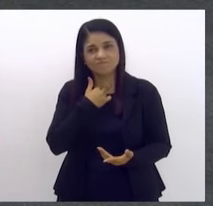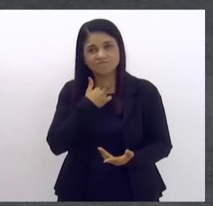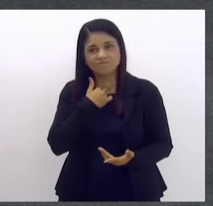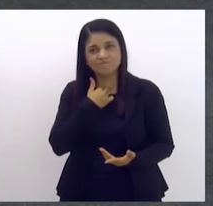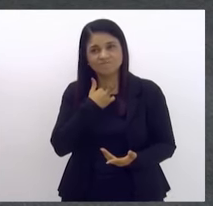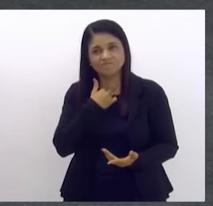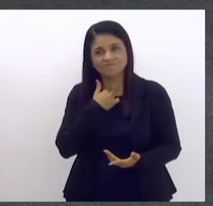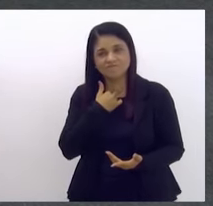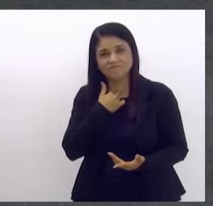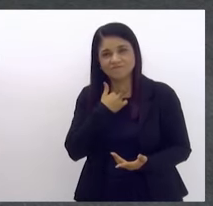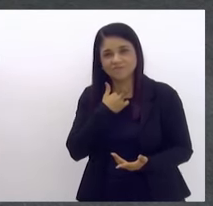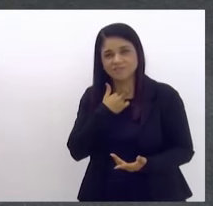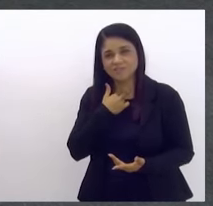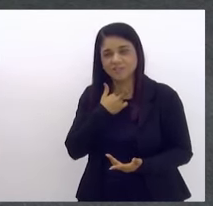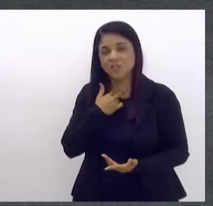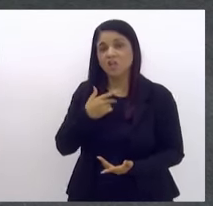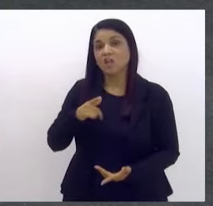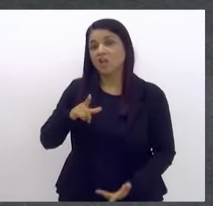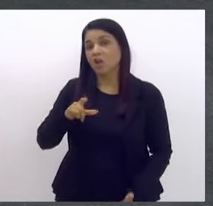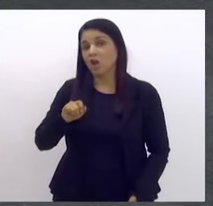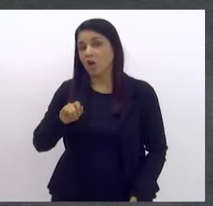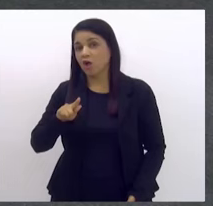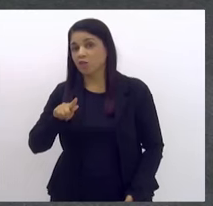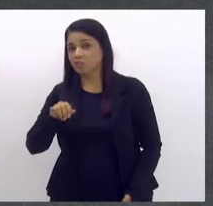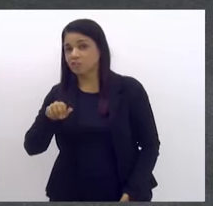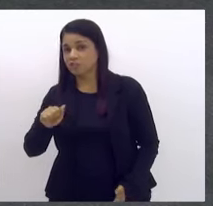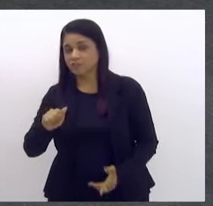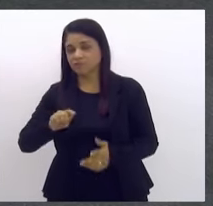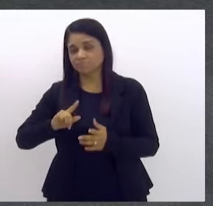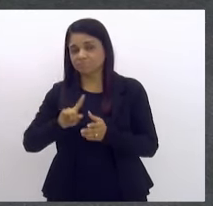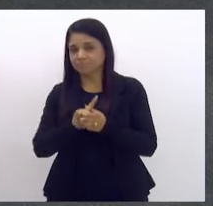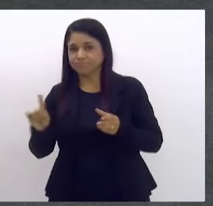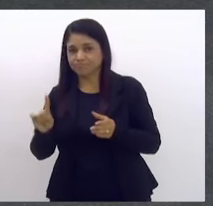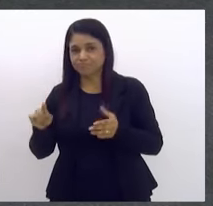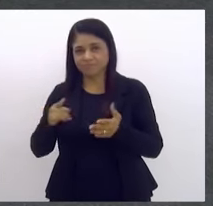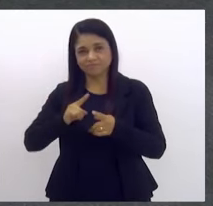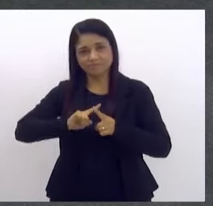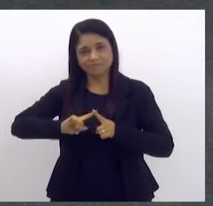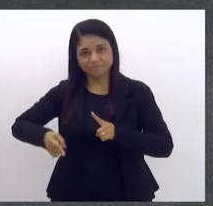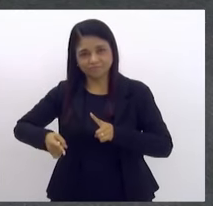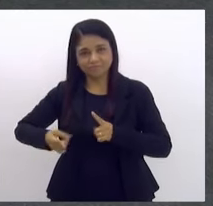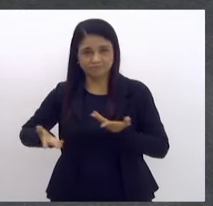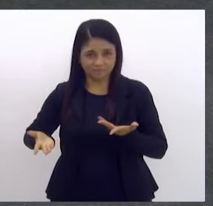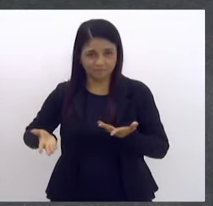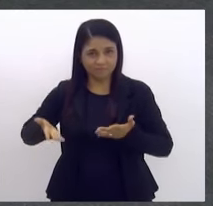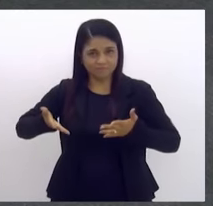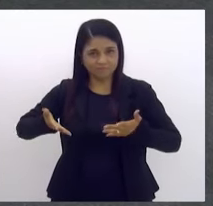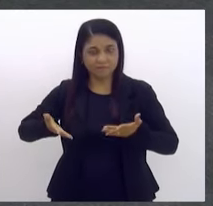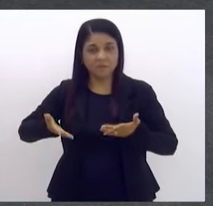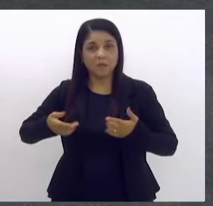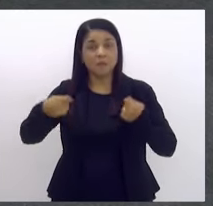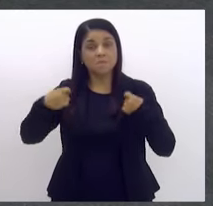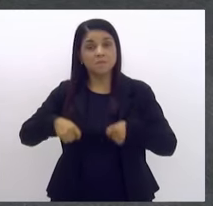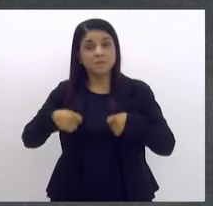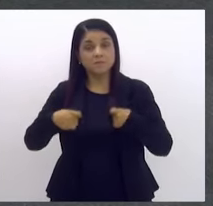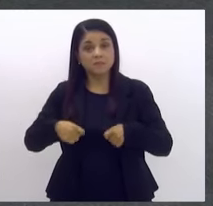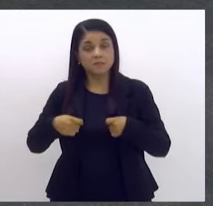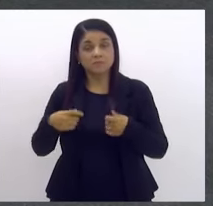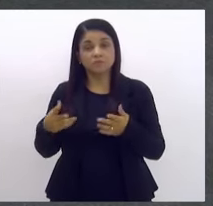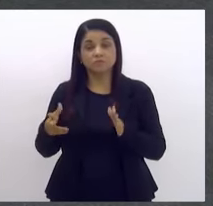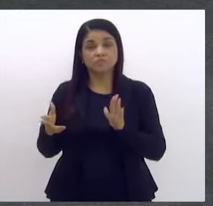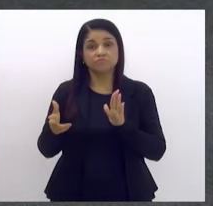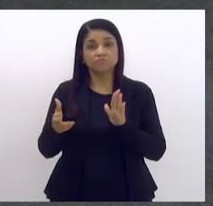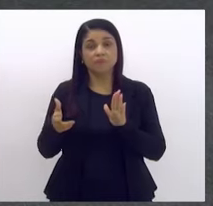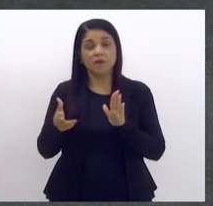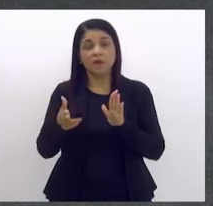materializado em lógicas excludentes. Pelo contrário, nós precisamos aderir na nossa língua